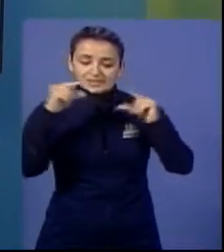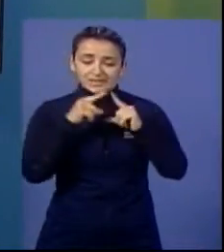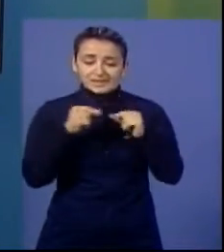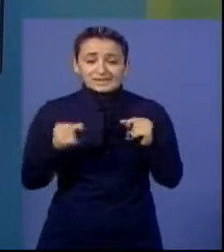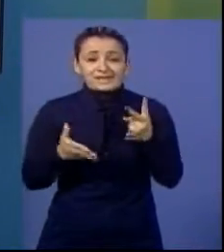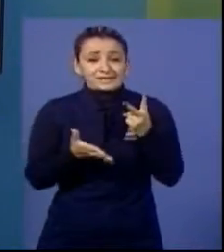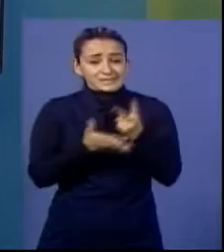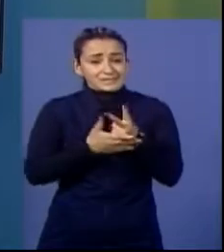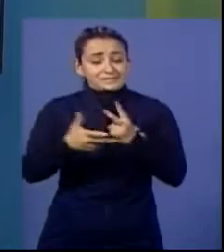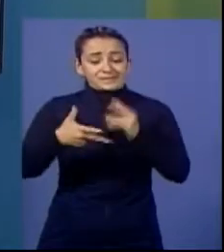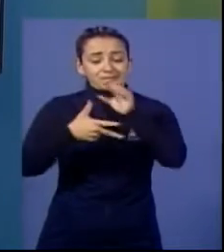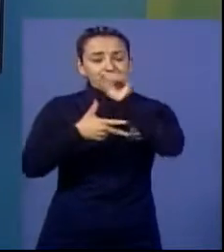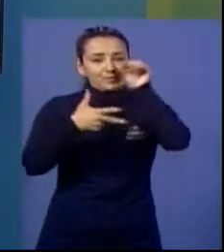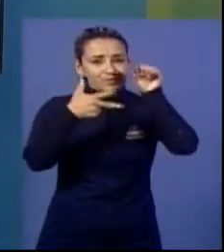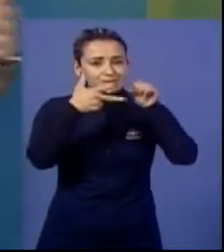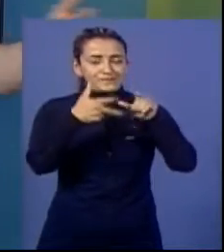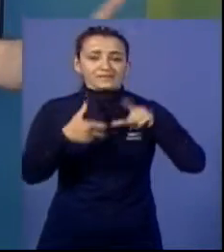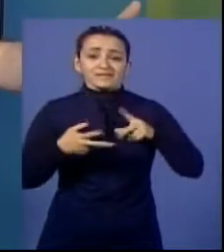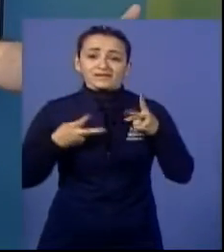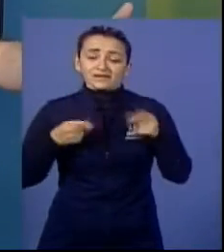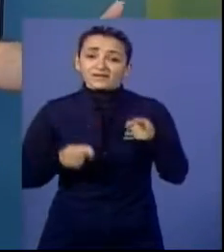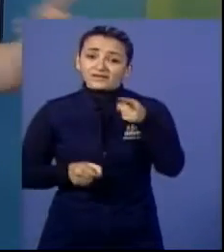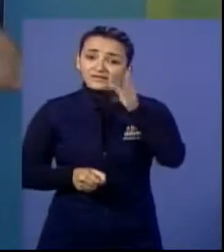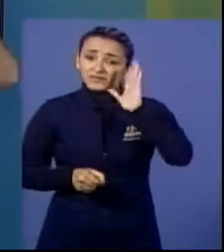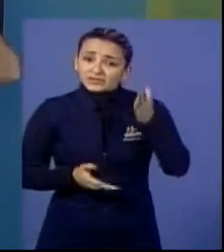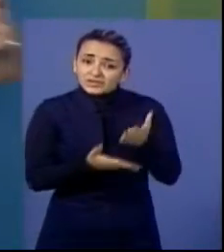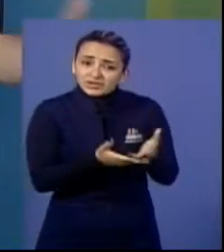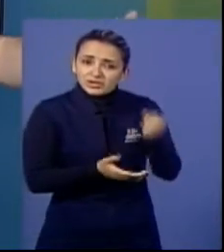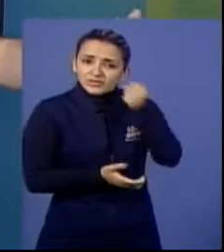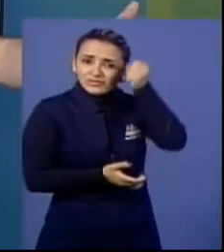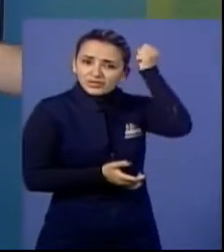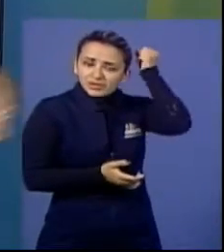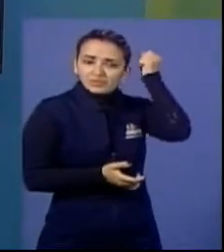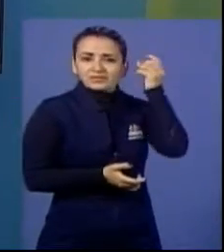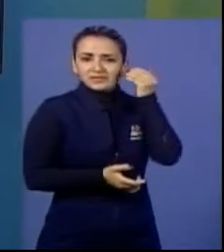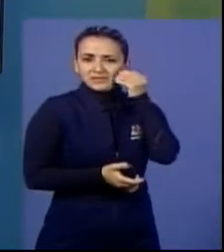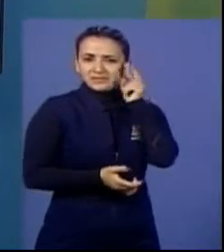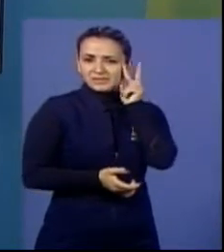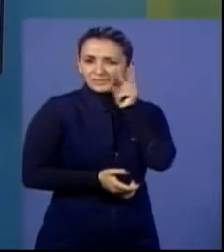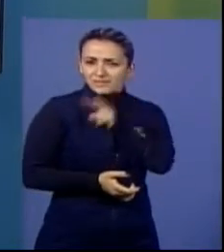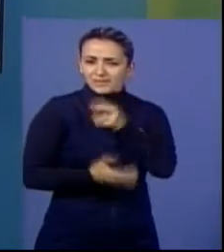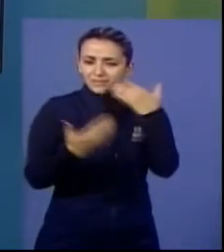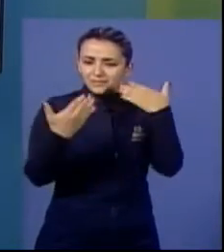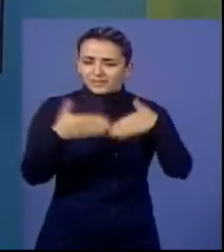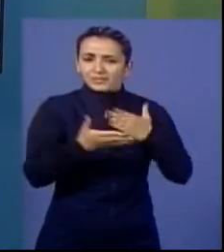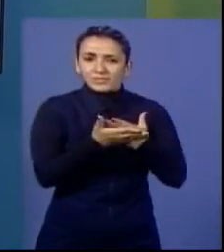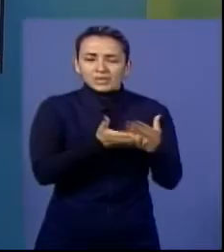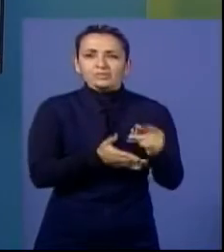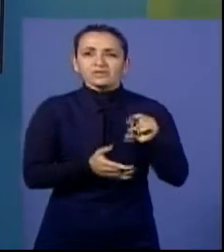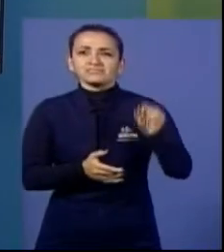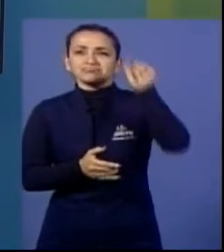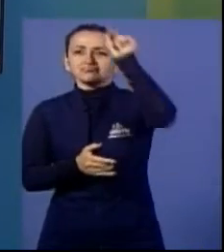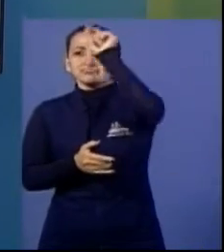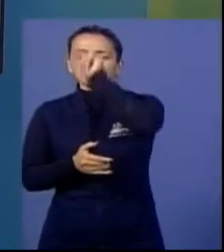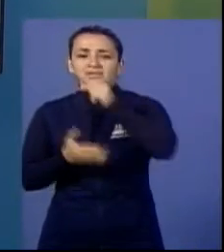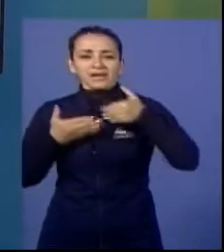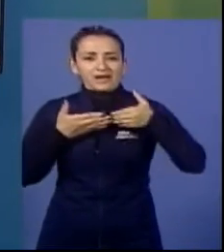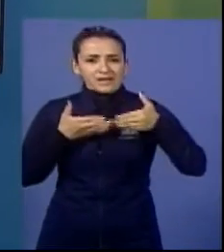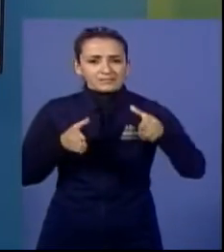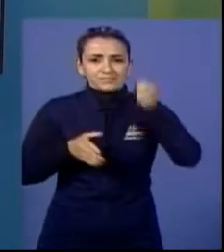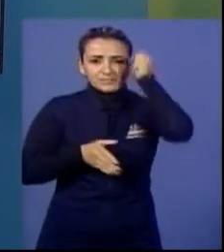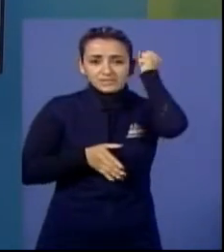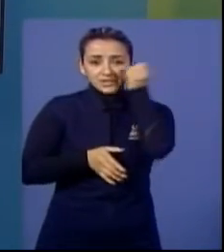gostam de cobrar em termos de Enem. E se você já está fazendo vestibular, estão começando a pipocar as provas de vestibular por aí, você observa que